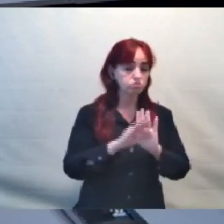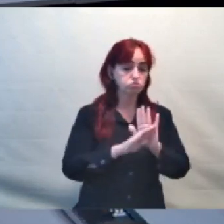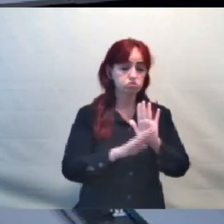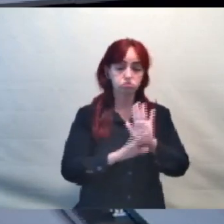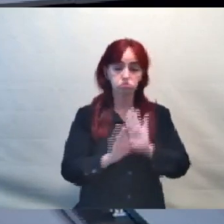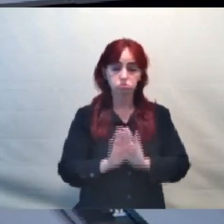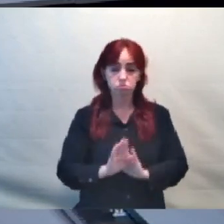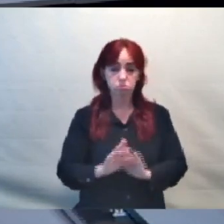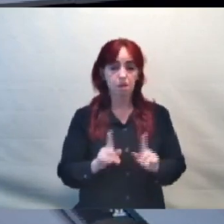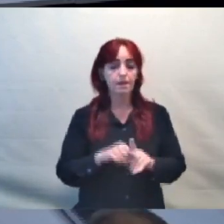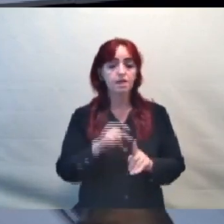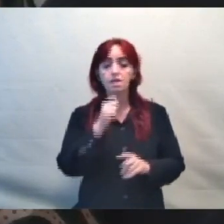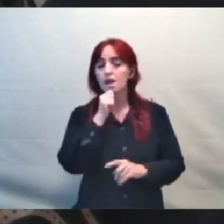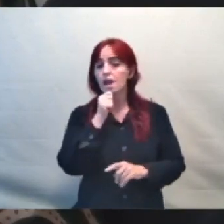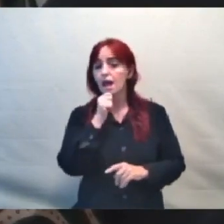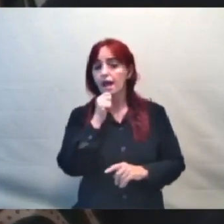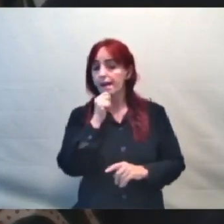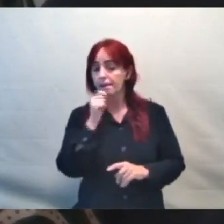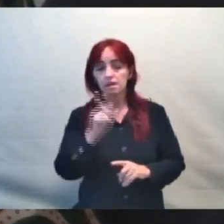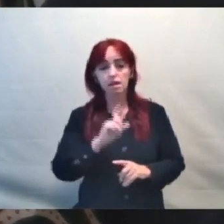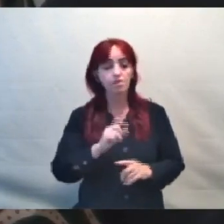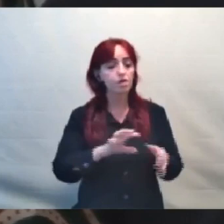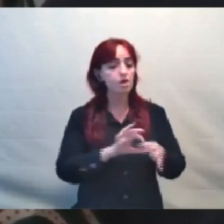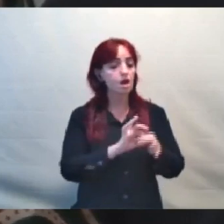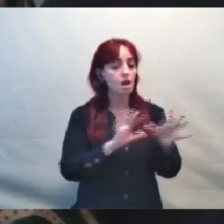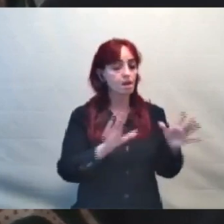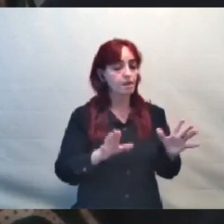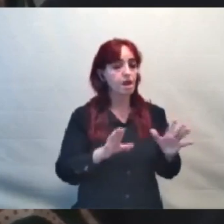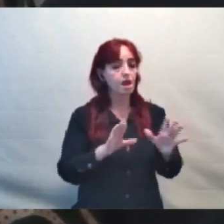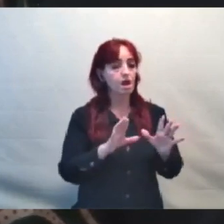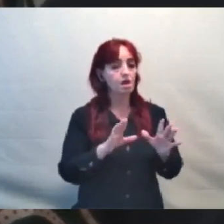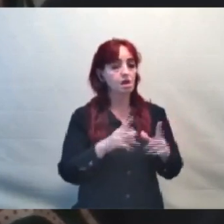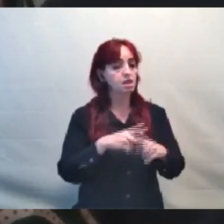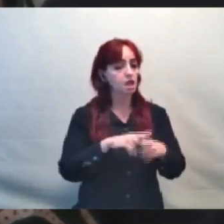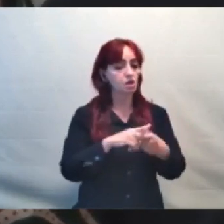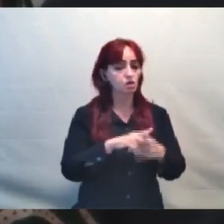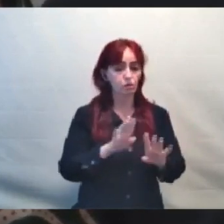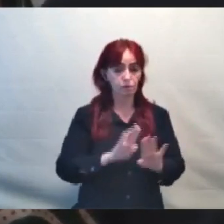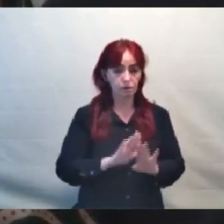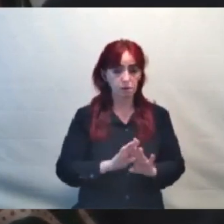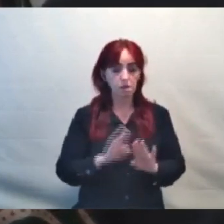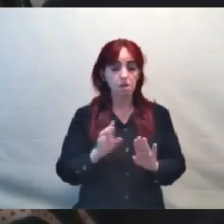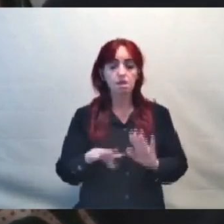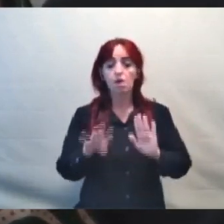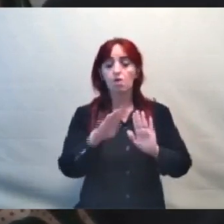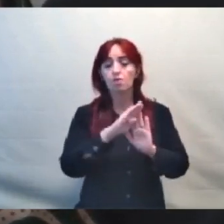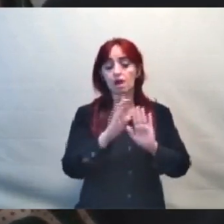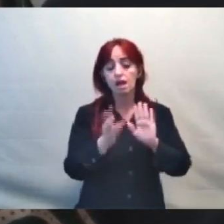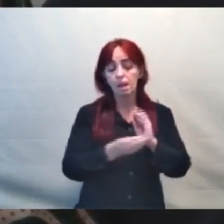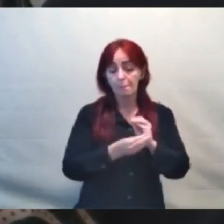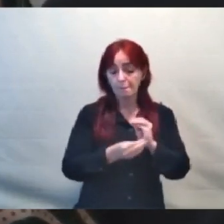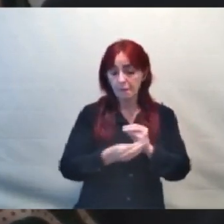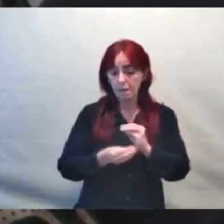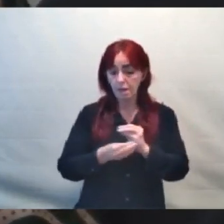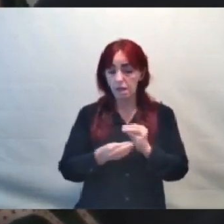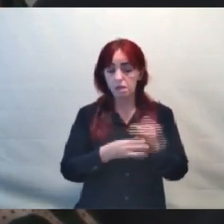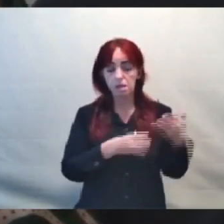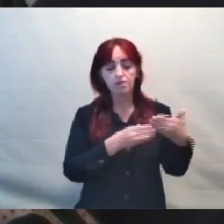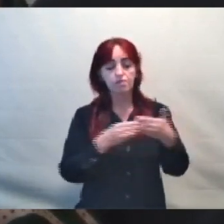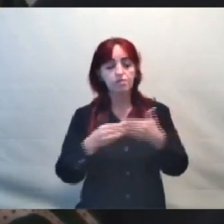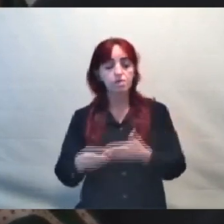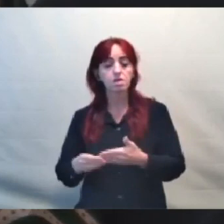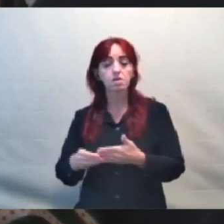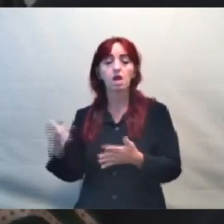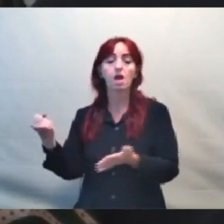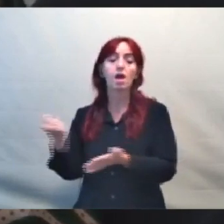foram liquidadas. E muitas dessas emendas elas são destinadas à execução de obras. Eu gostaria